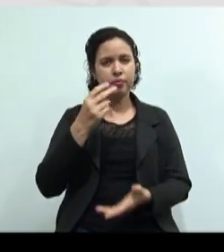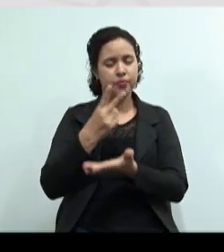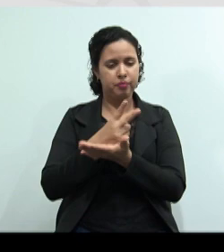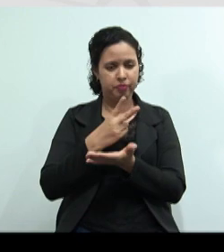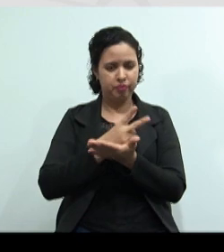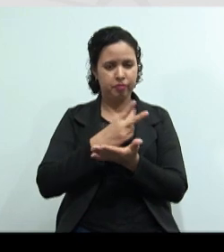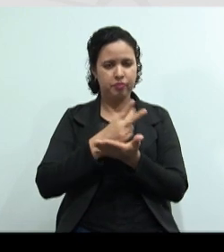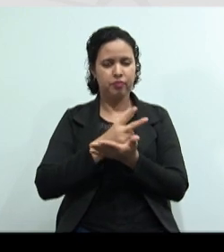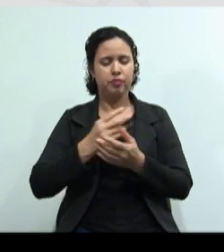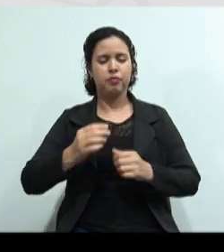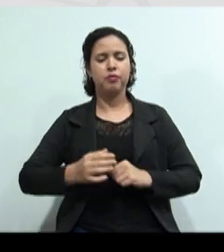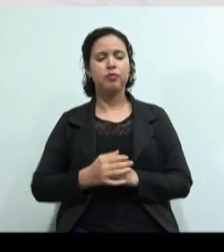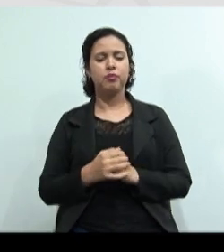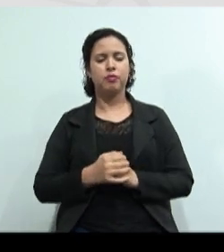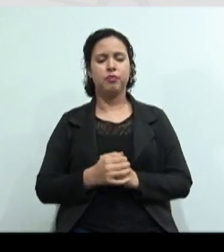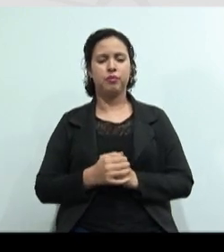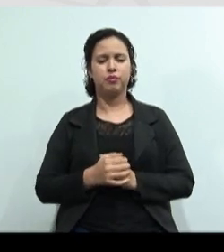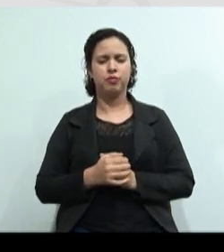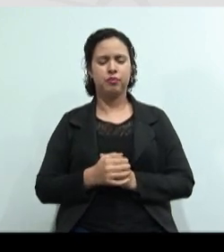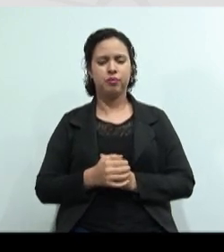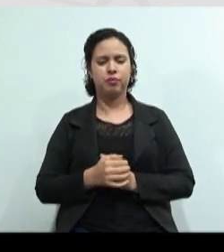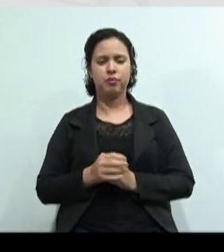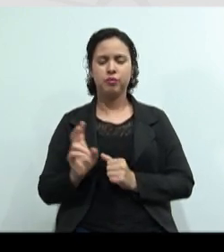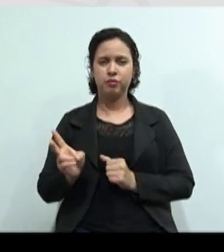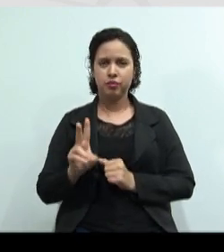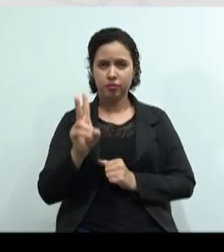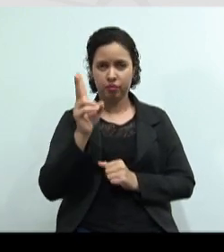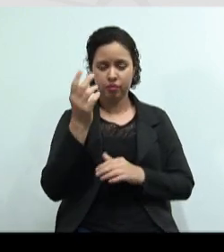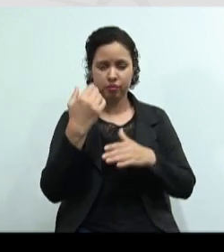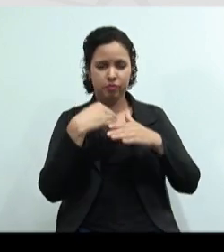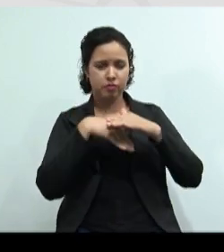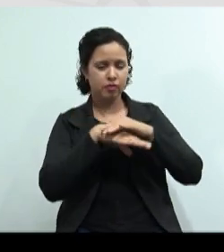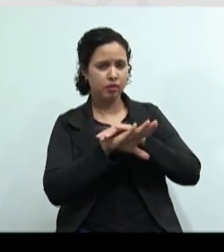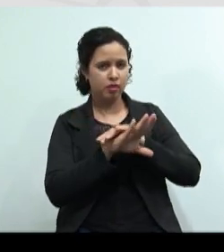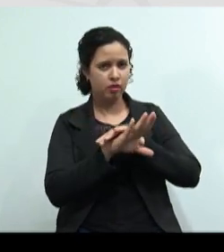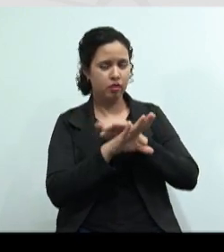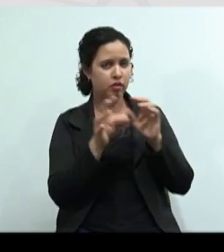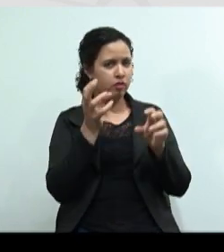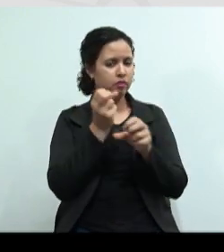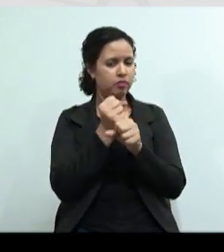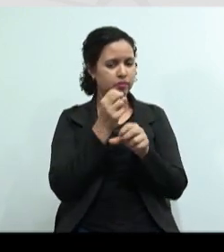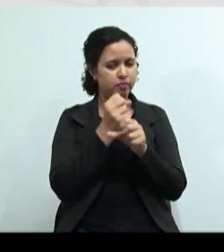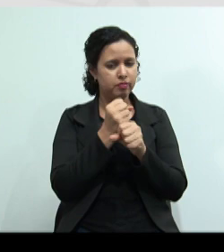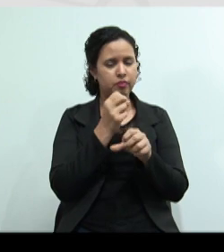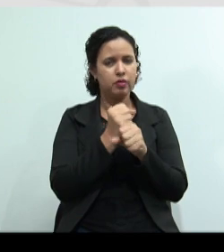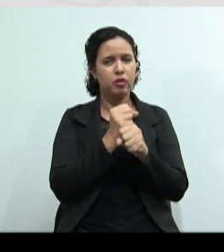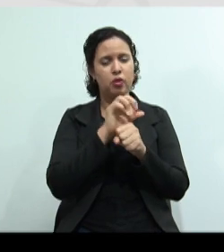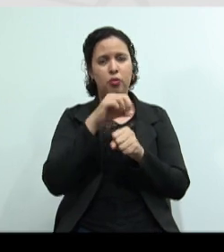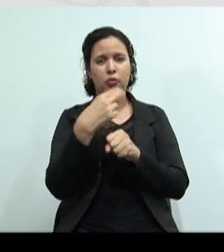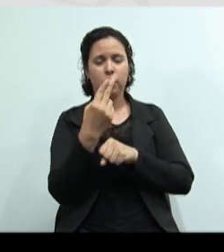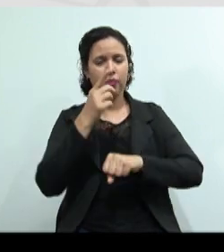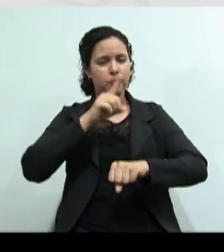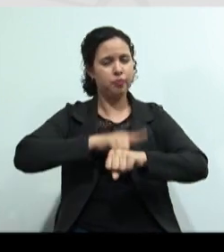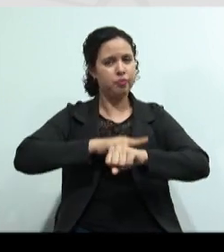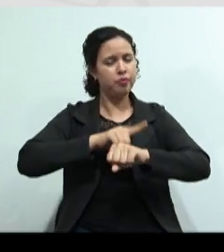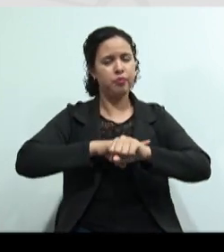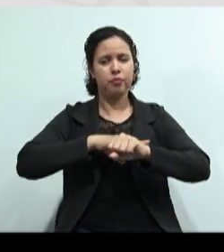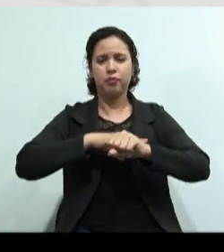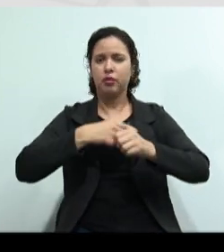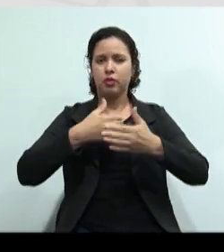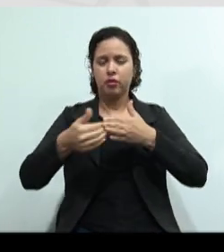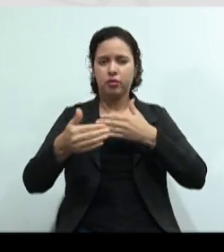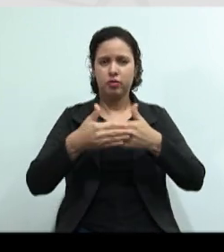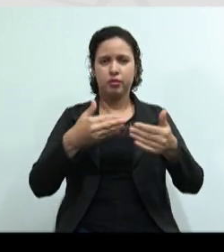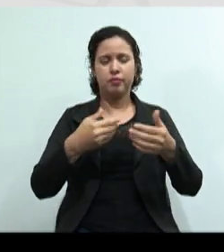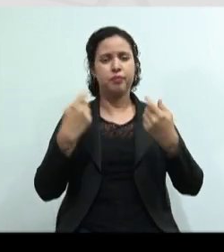é apurado a cada venda ou a qualquer tempo em que seja necessário conhecer o real